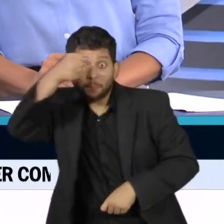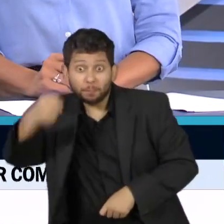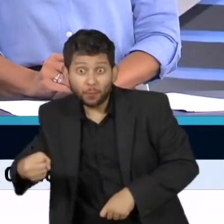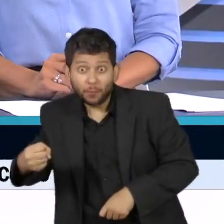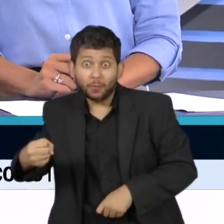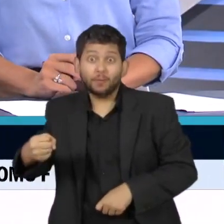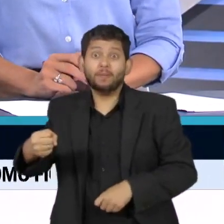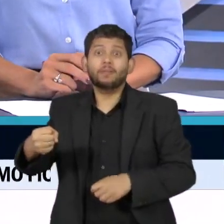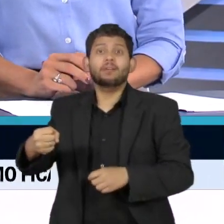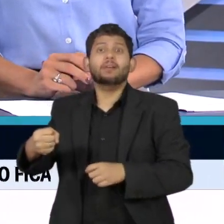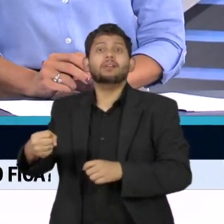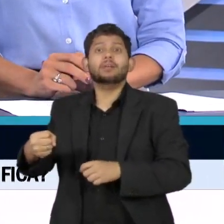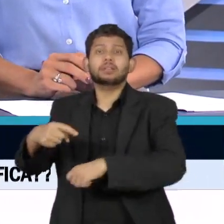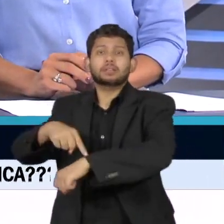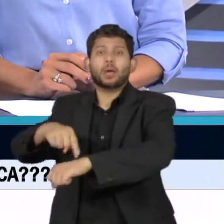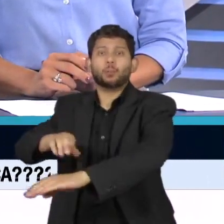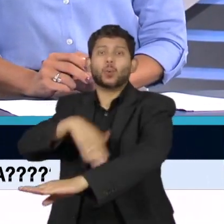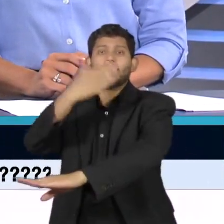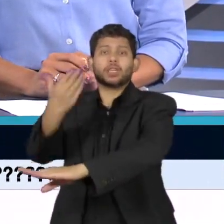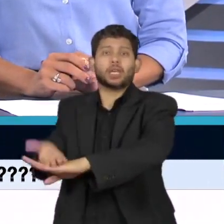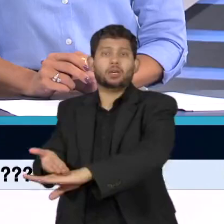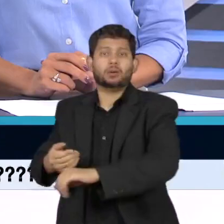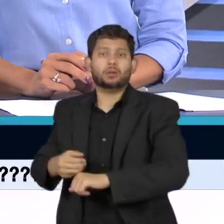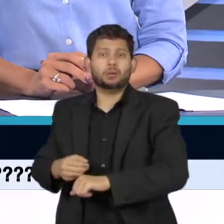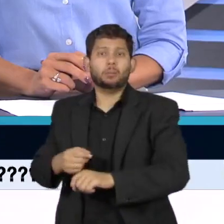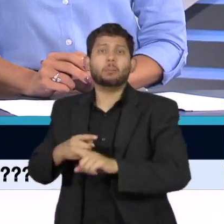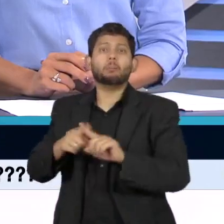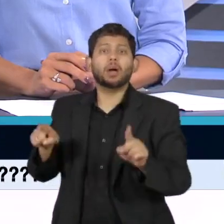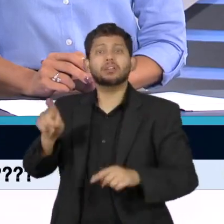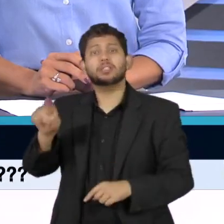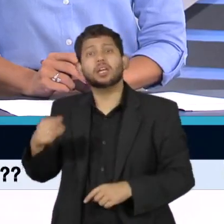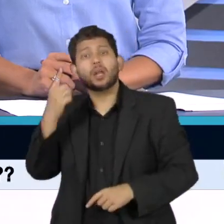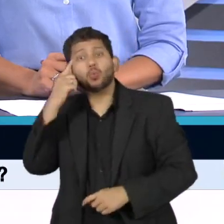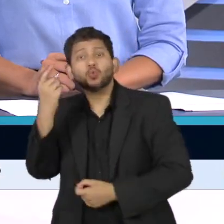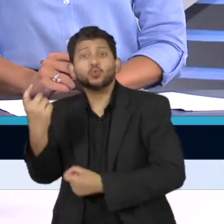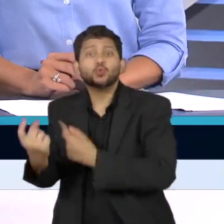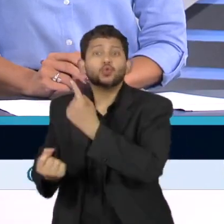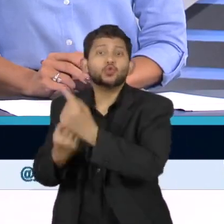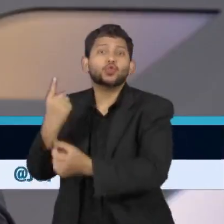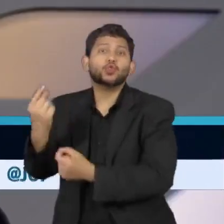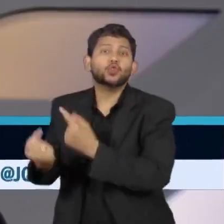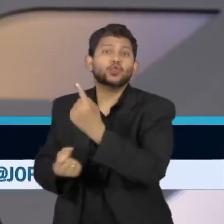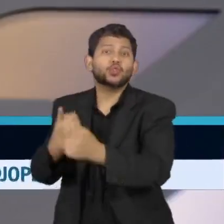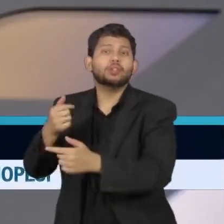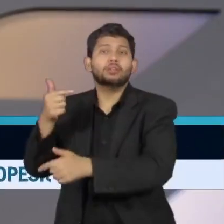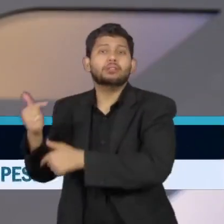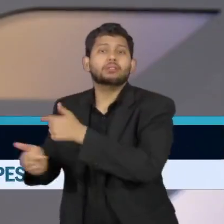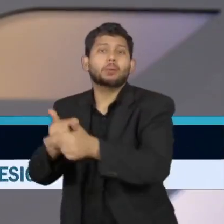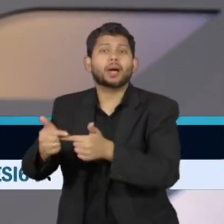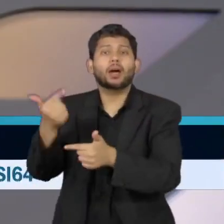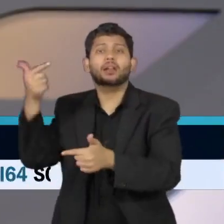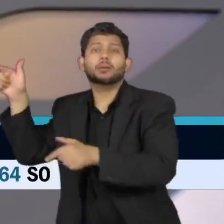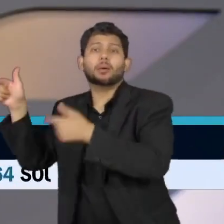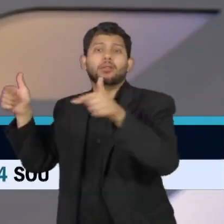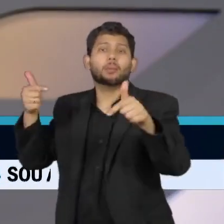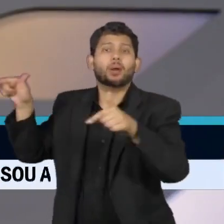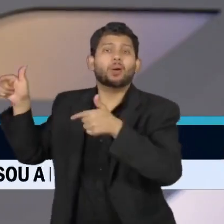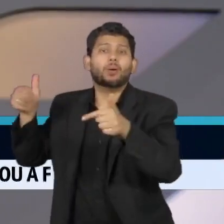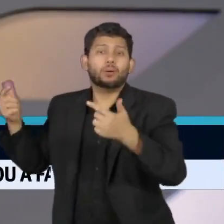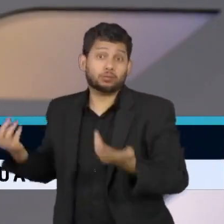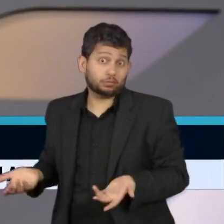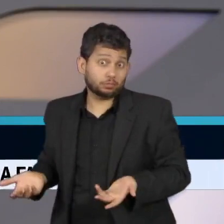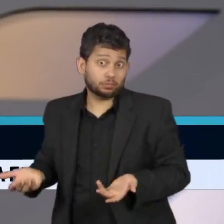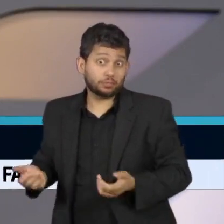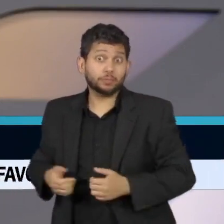teoricamente, o tempo todo, e ele vai ficar poucos dias e acumula empregos. Essa é uma situação que